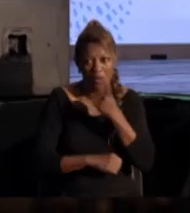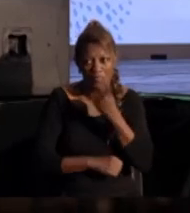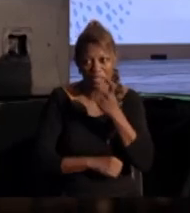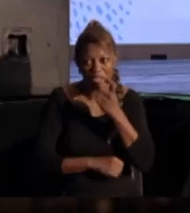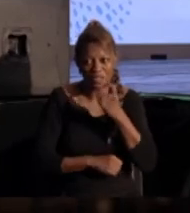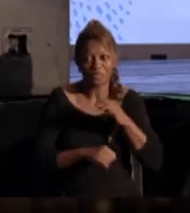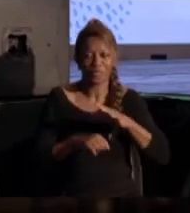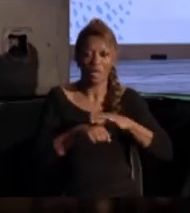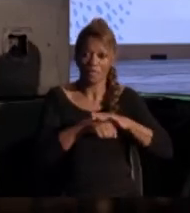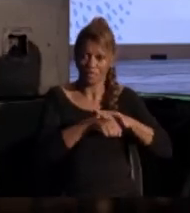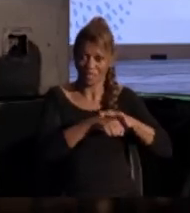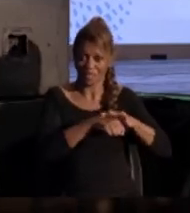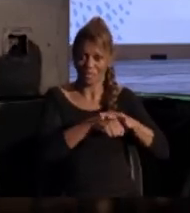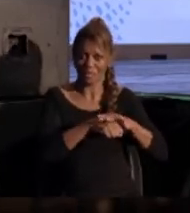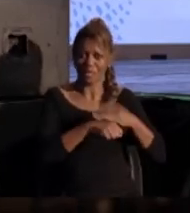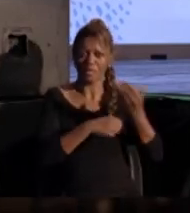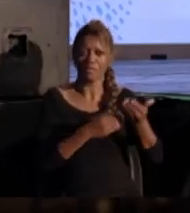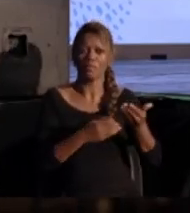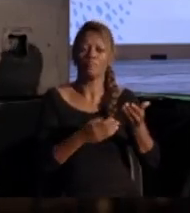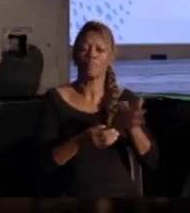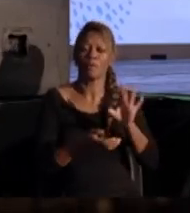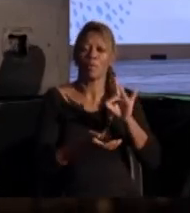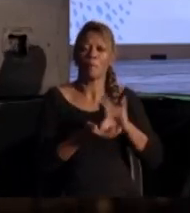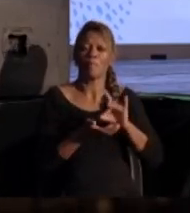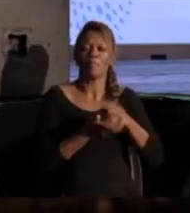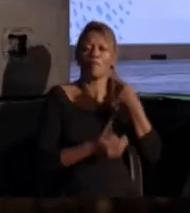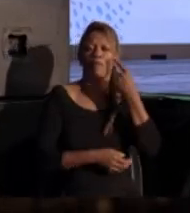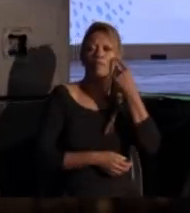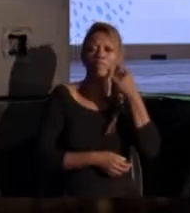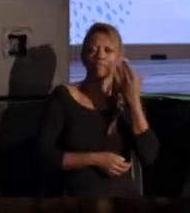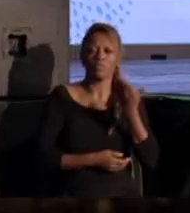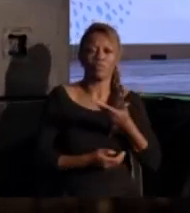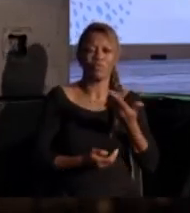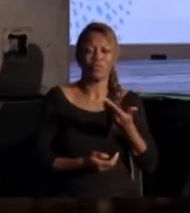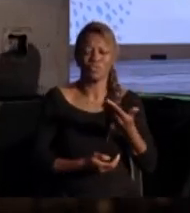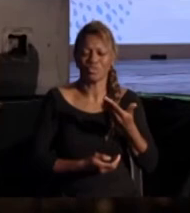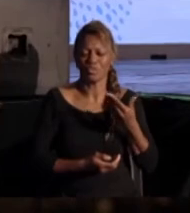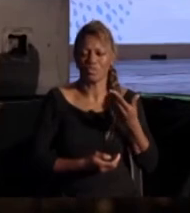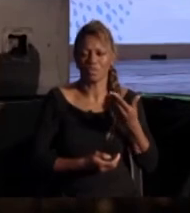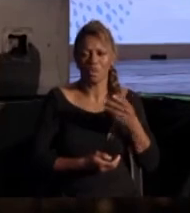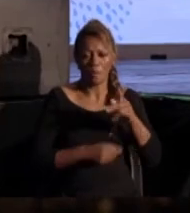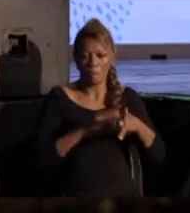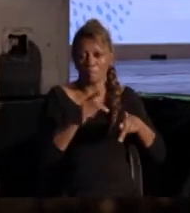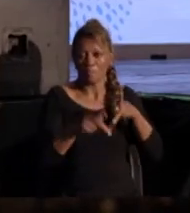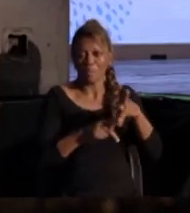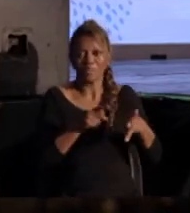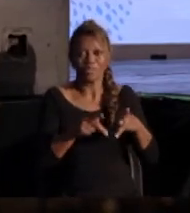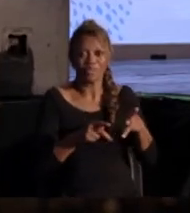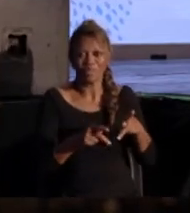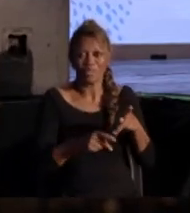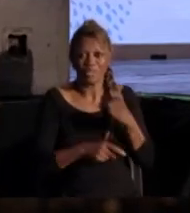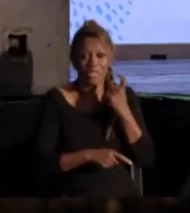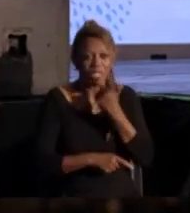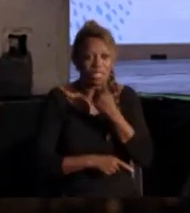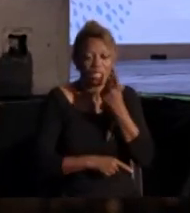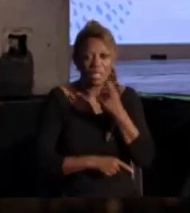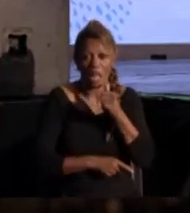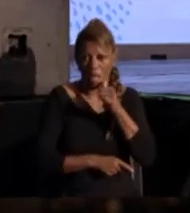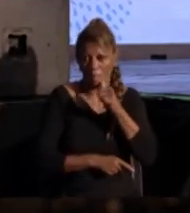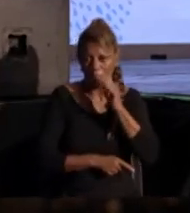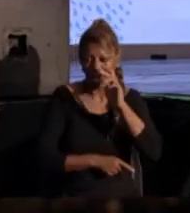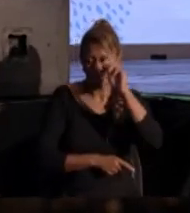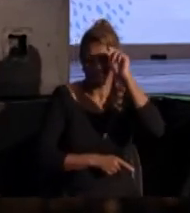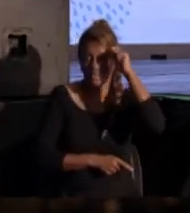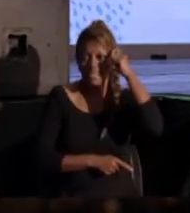muito. Levando isso em consideração e sabendo que hoje a maior parte da população desdentada é de mulheres